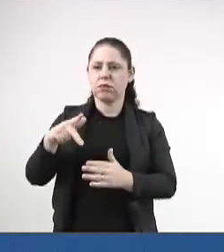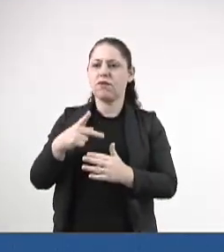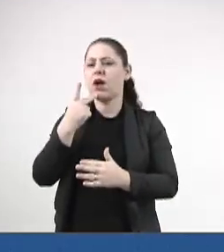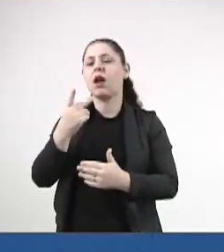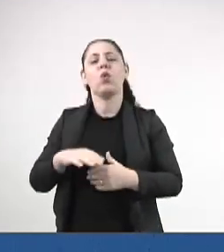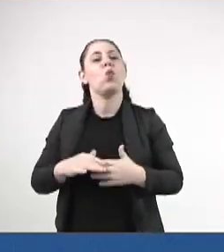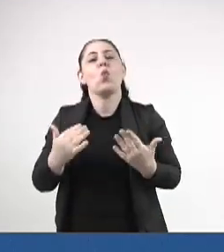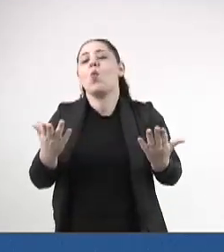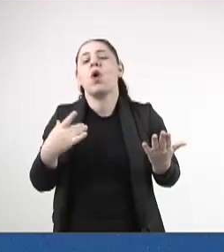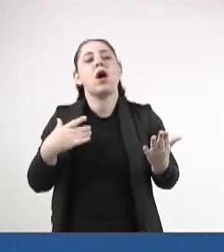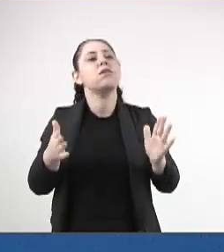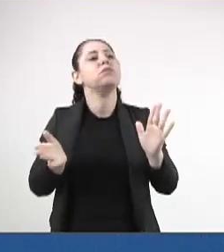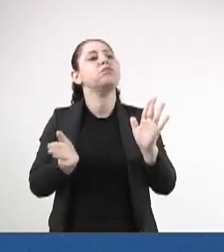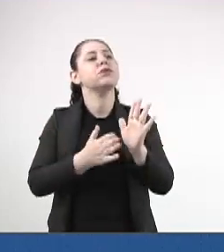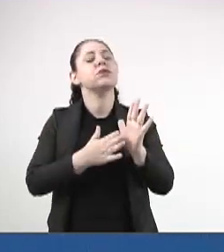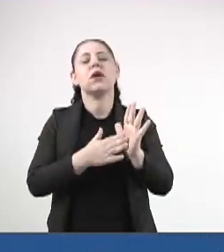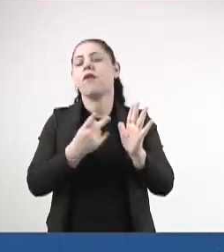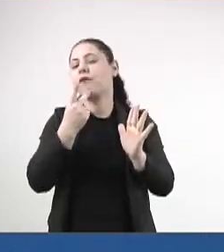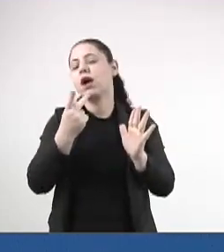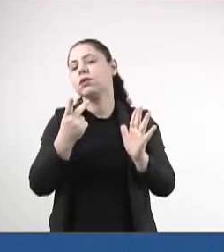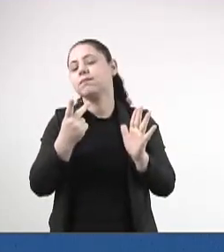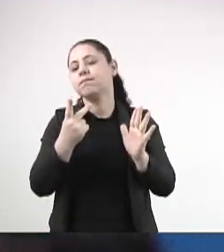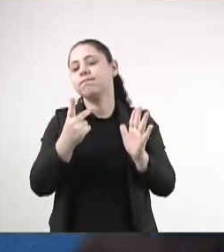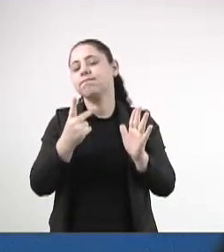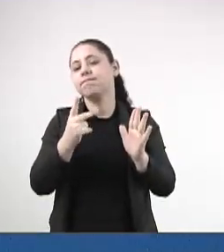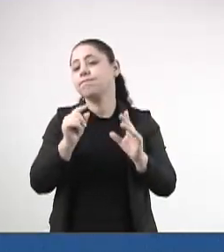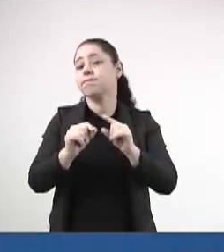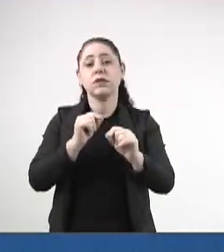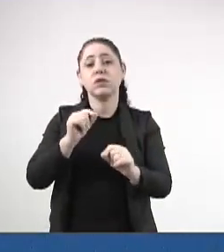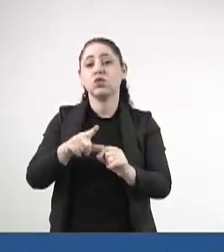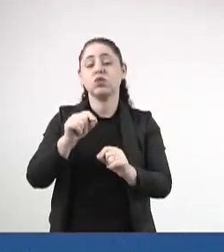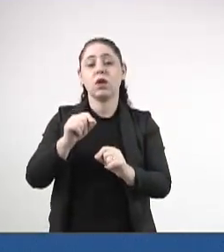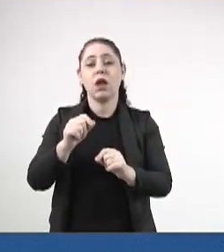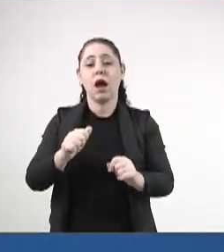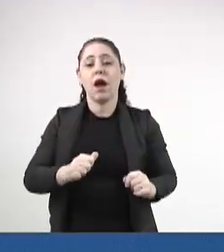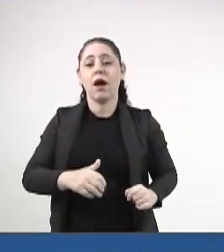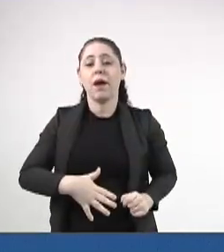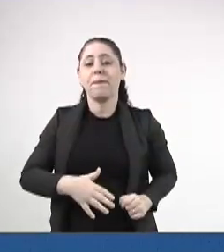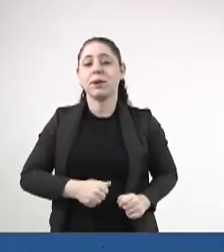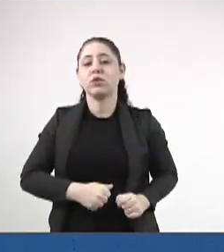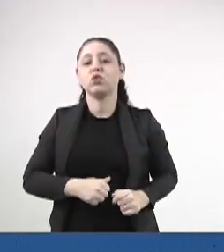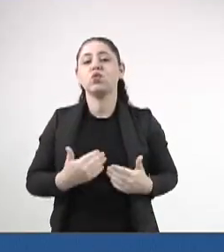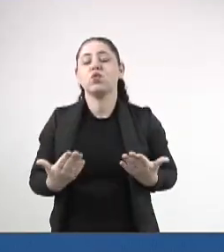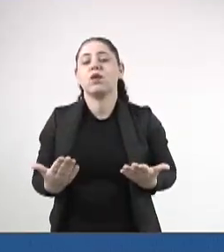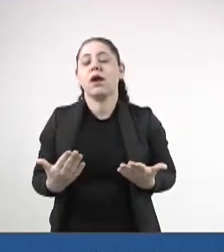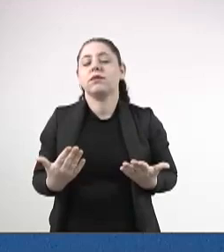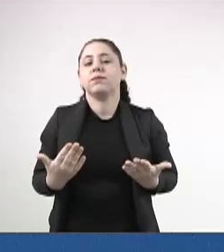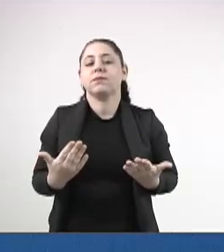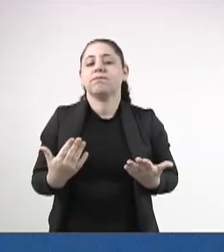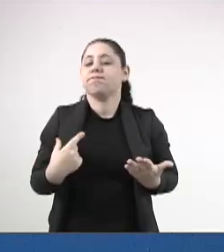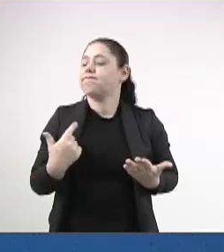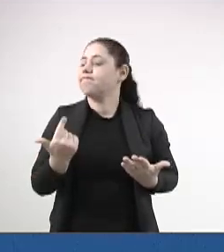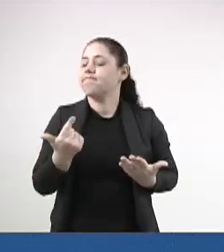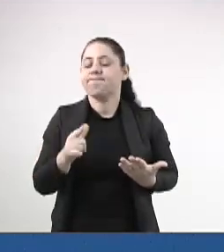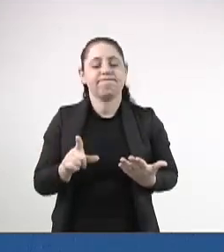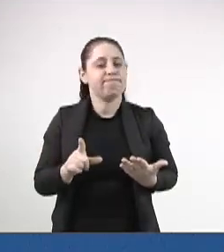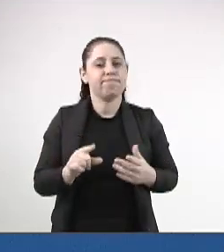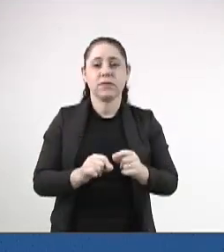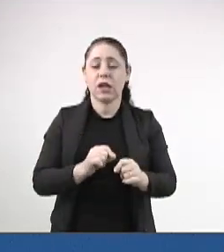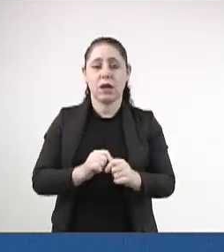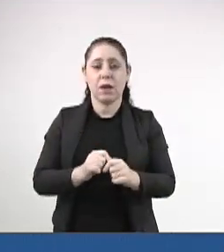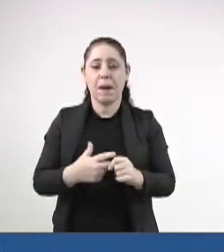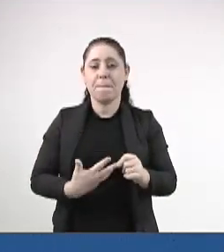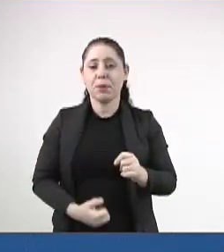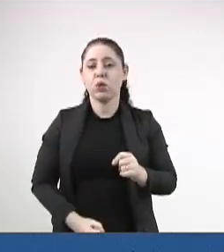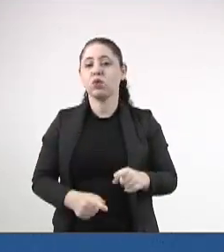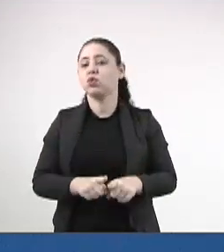dizer qual é a sua posição, né, sobre o aborto. E não está colocado nesse momento mudança